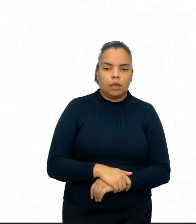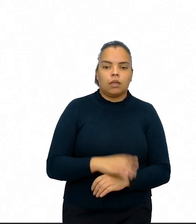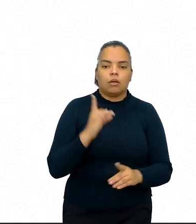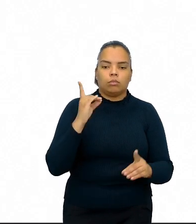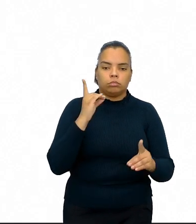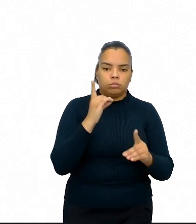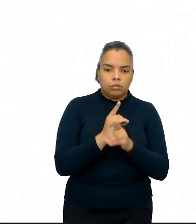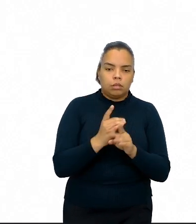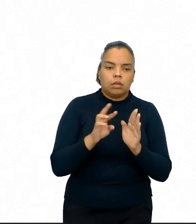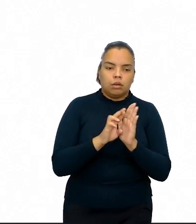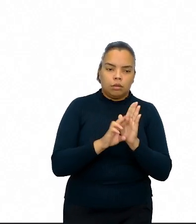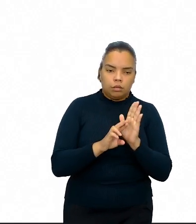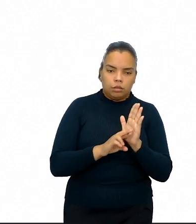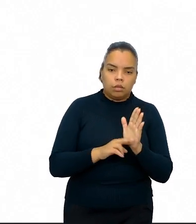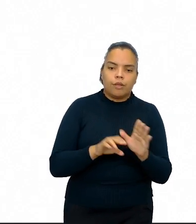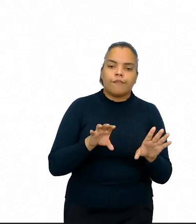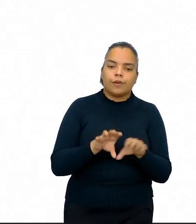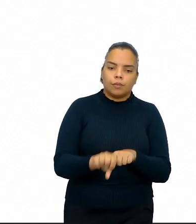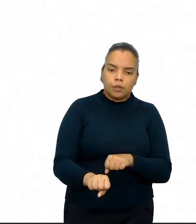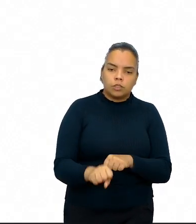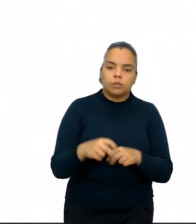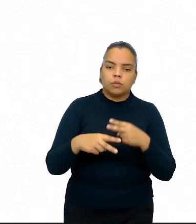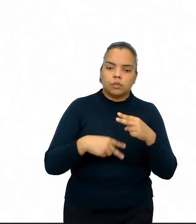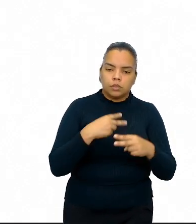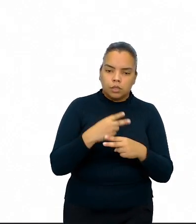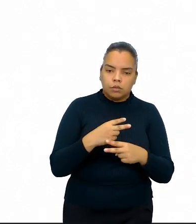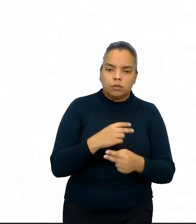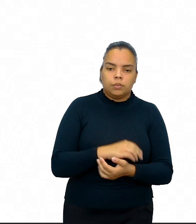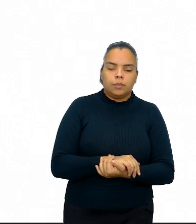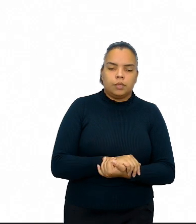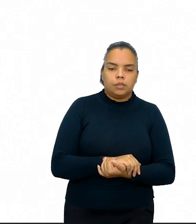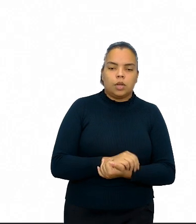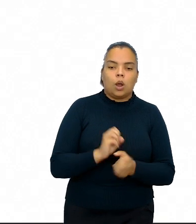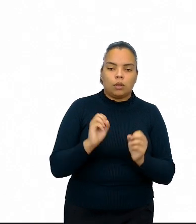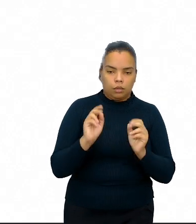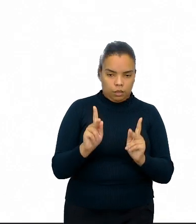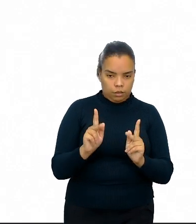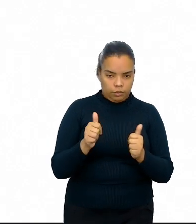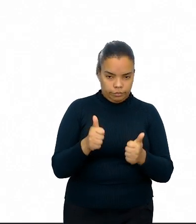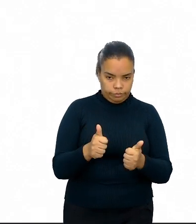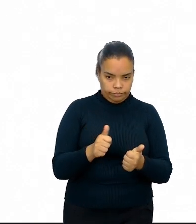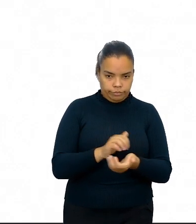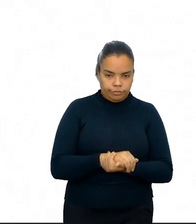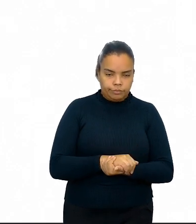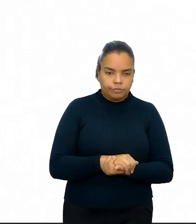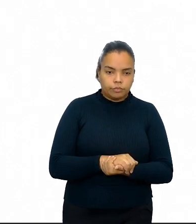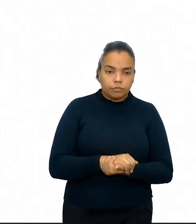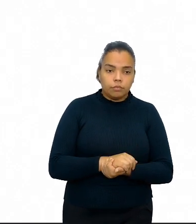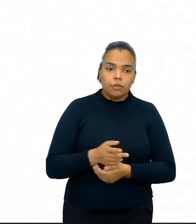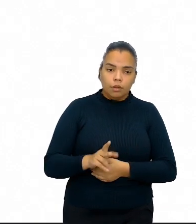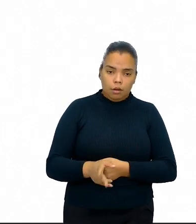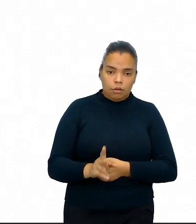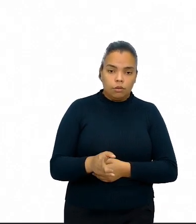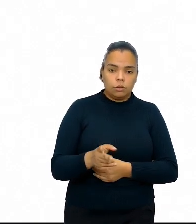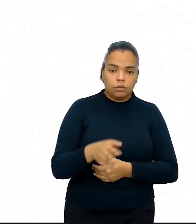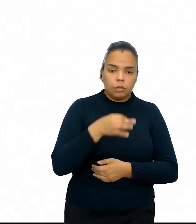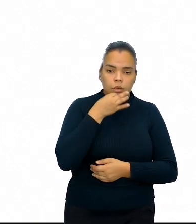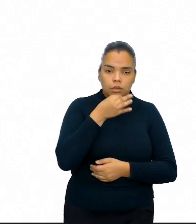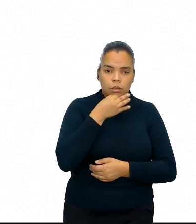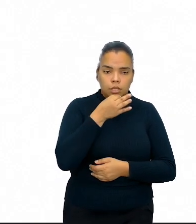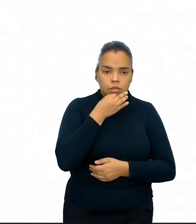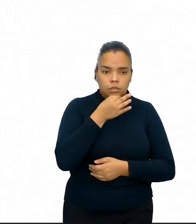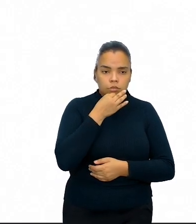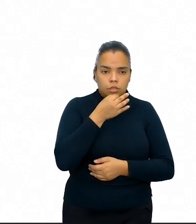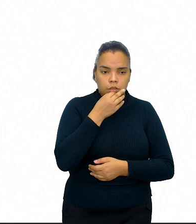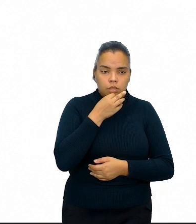nosso roteiro formativo voltado aí para o segundo bimestre. Tudo bem? Bom, continuando com as nossas sugestões, né,